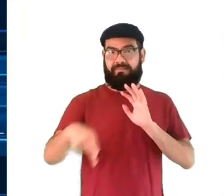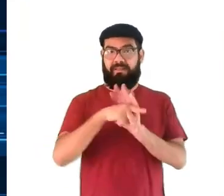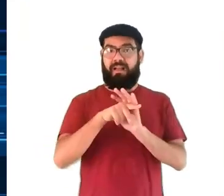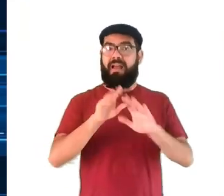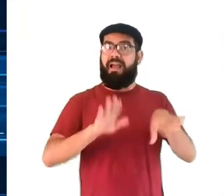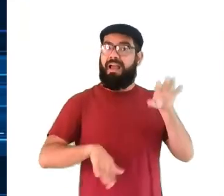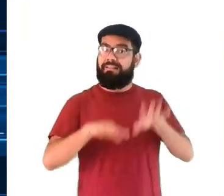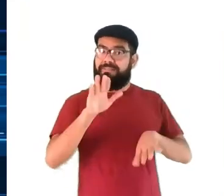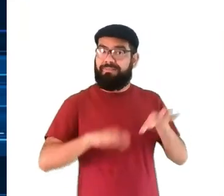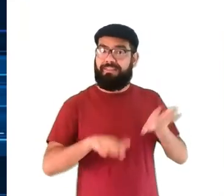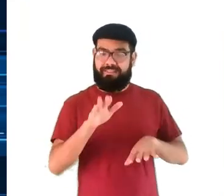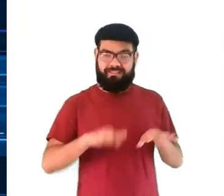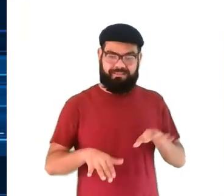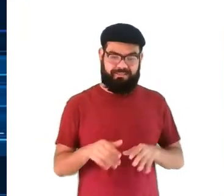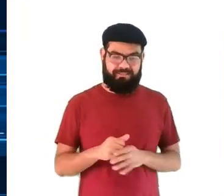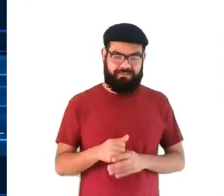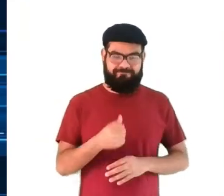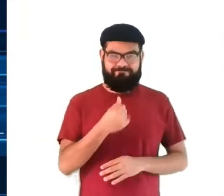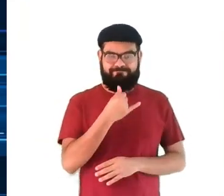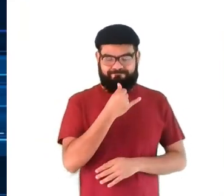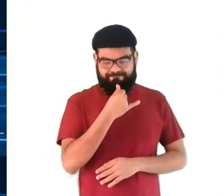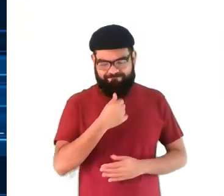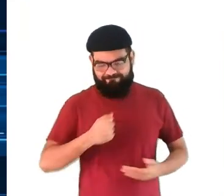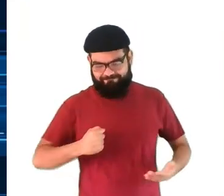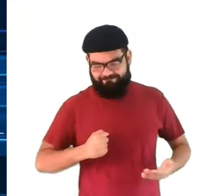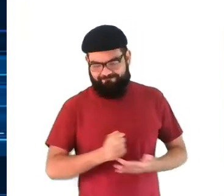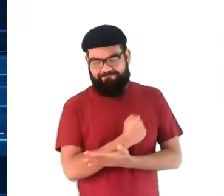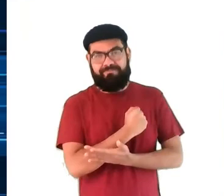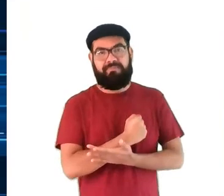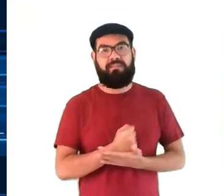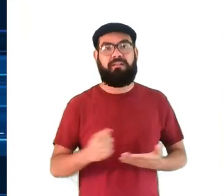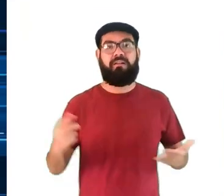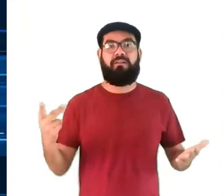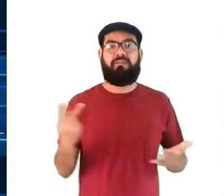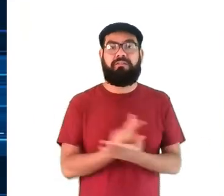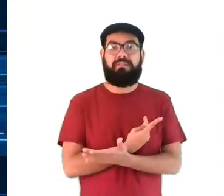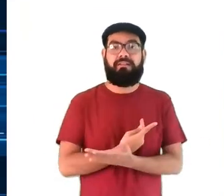dessa insatisfação, surgem muitos distúrbios